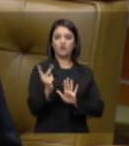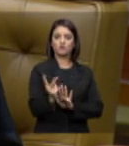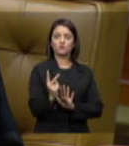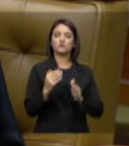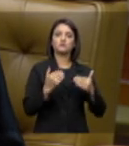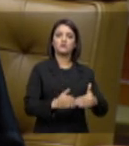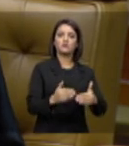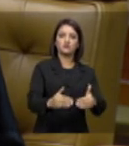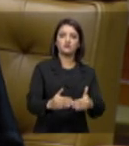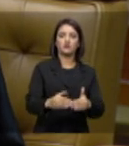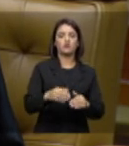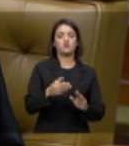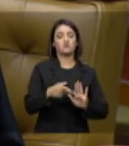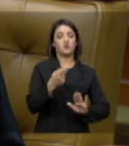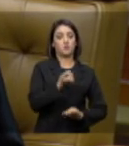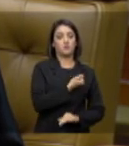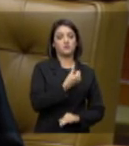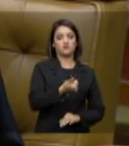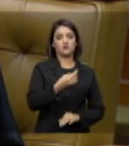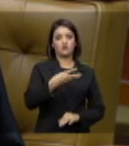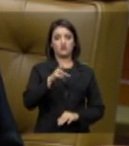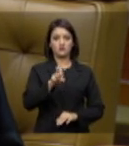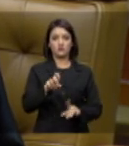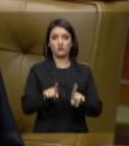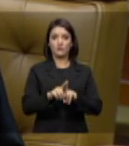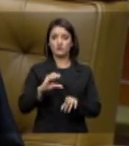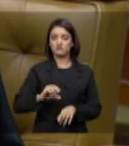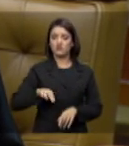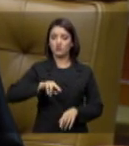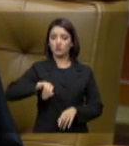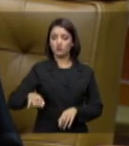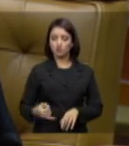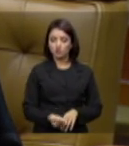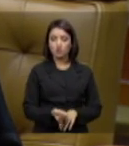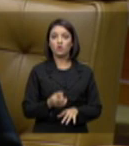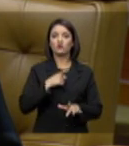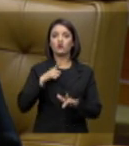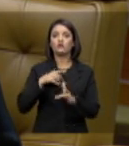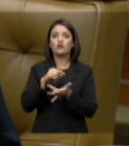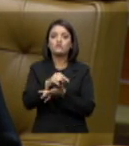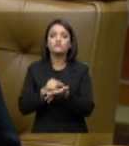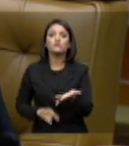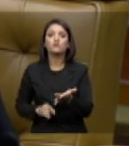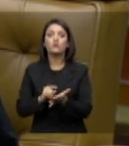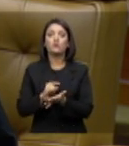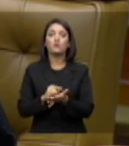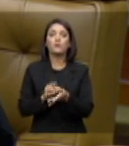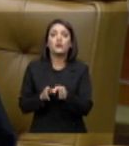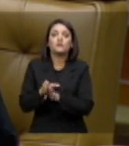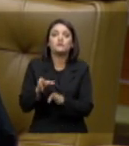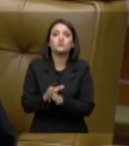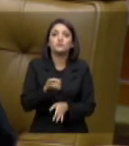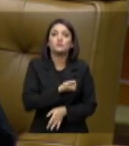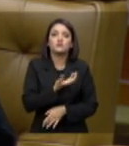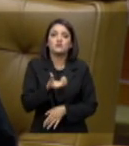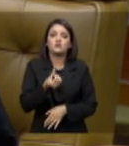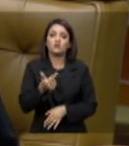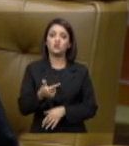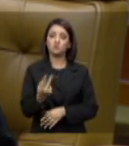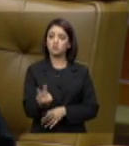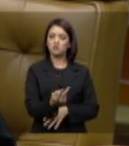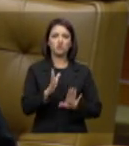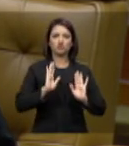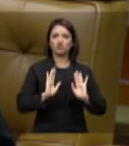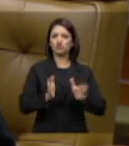135 e o cnj ou seja nacional de justiça na sua recomendação 62 já a meu